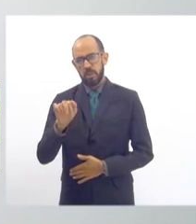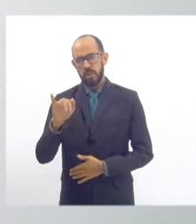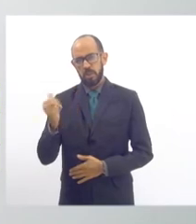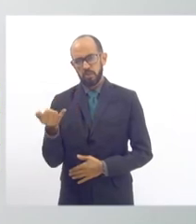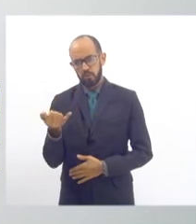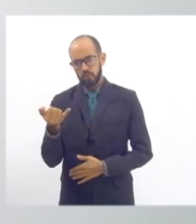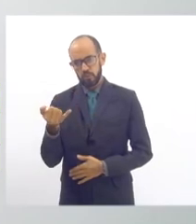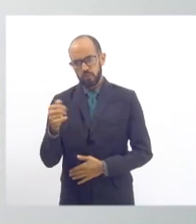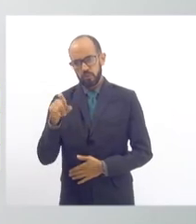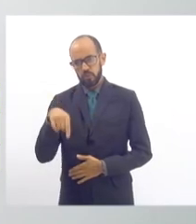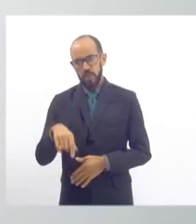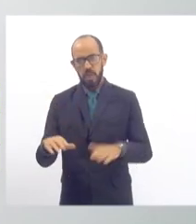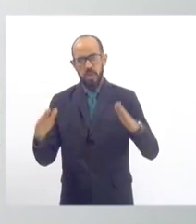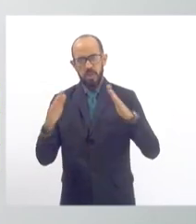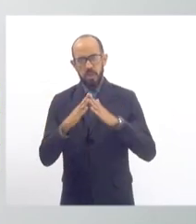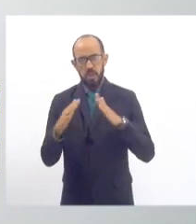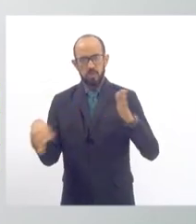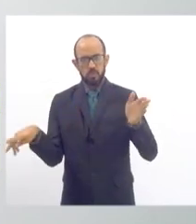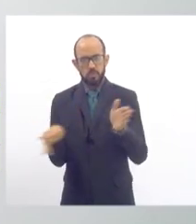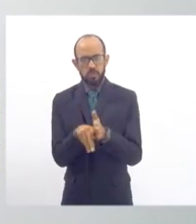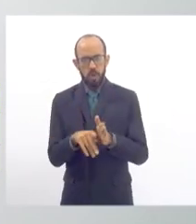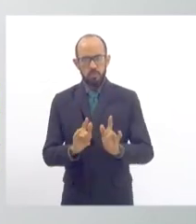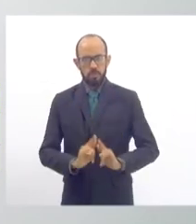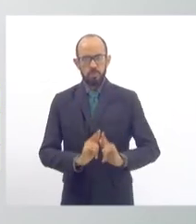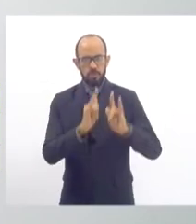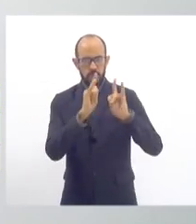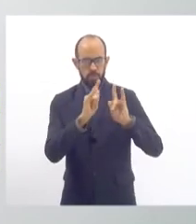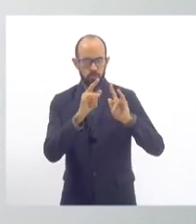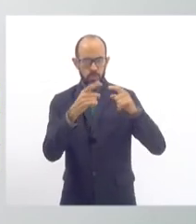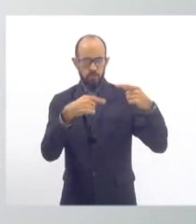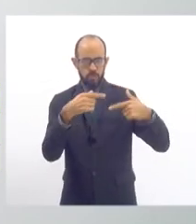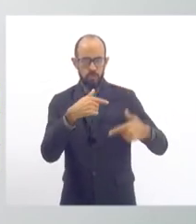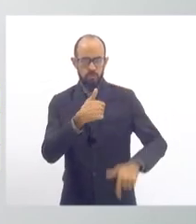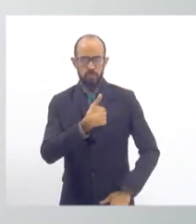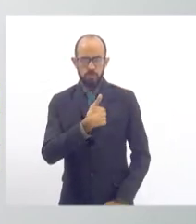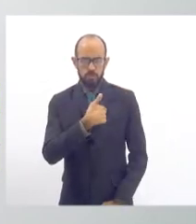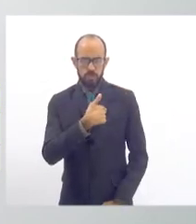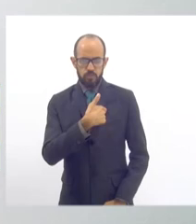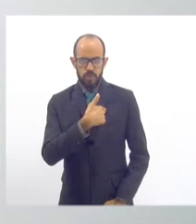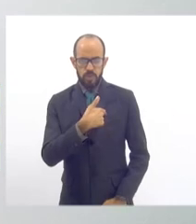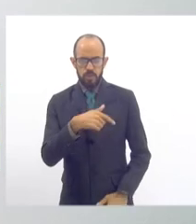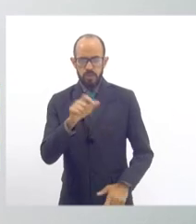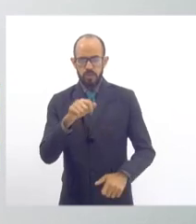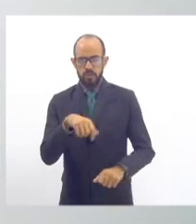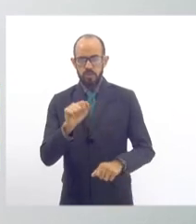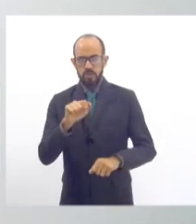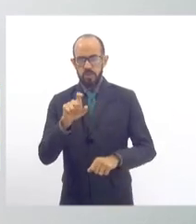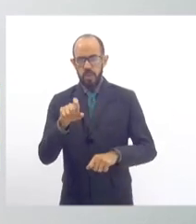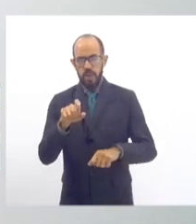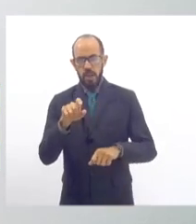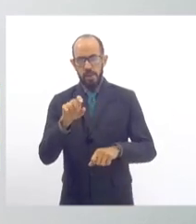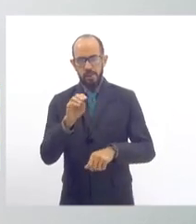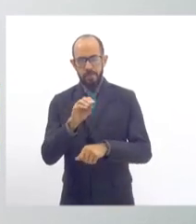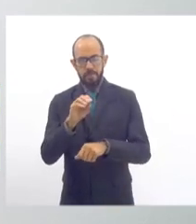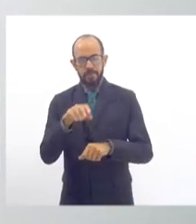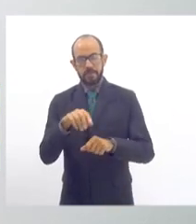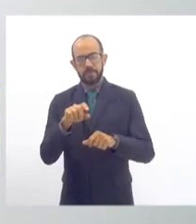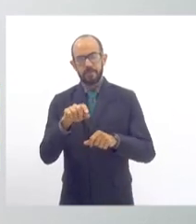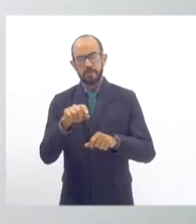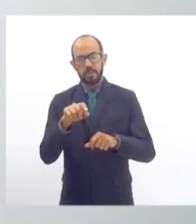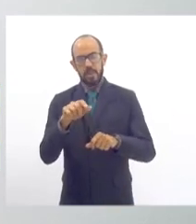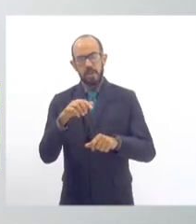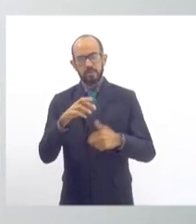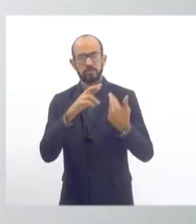que inclusive fica no nosso próprio prédio ali da Presidente Vargas, que cuida da parte da informática de todo o Estado. Inclusive,